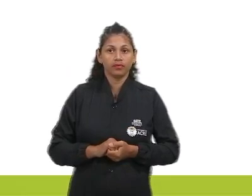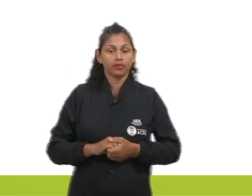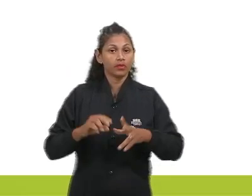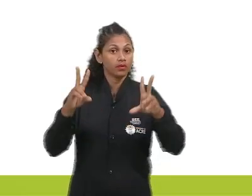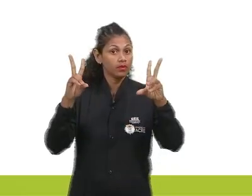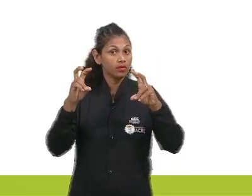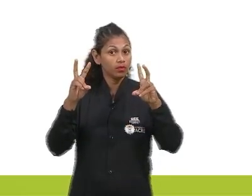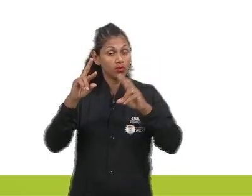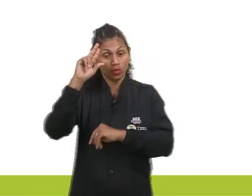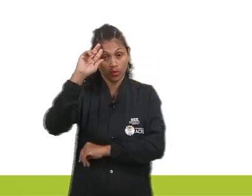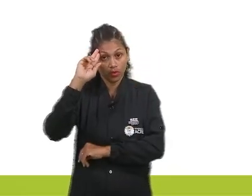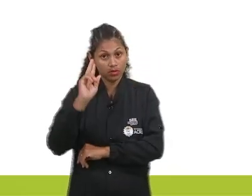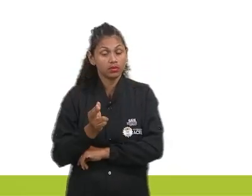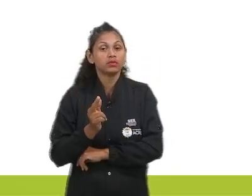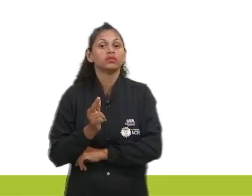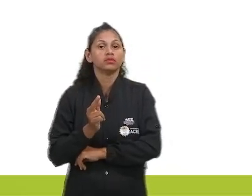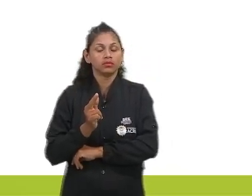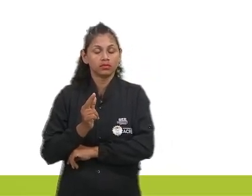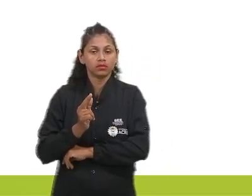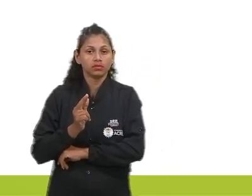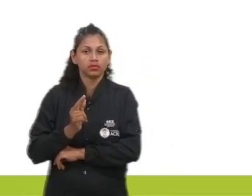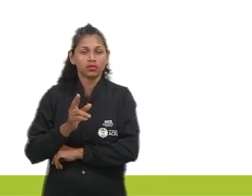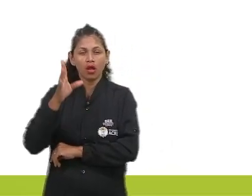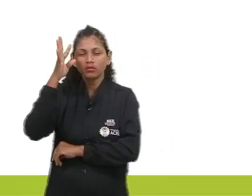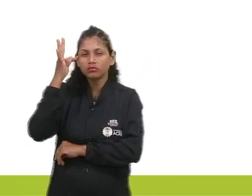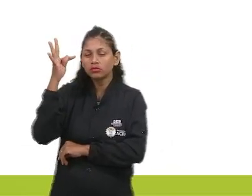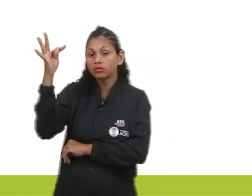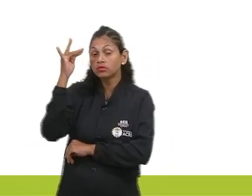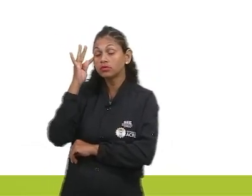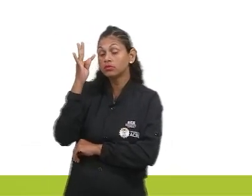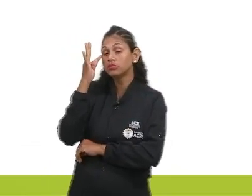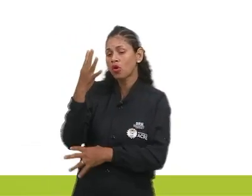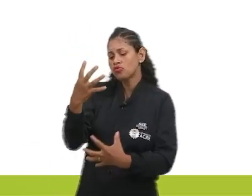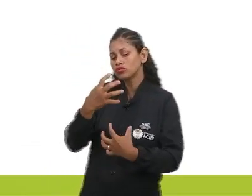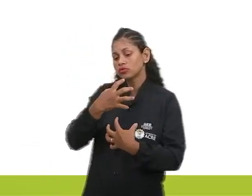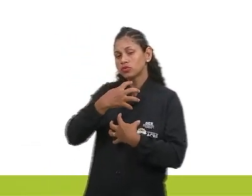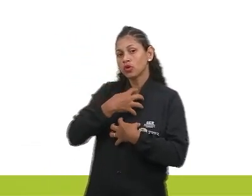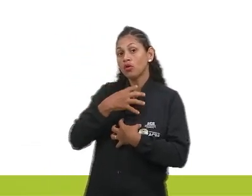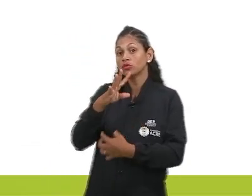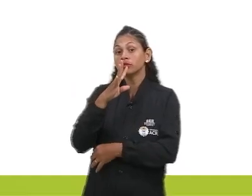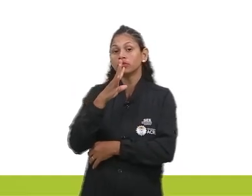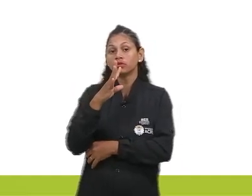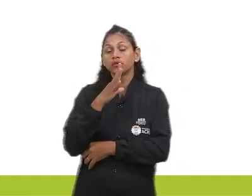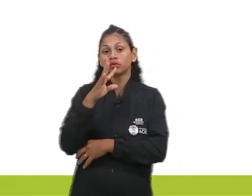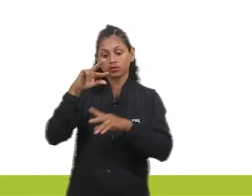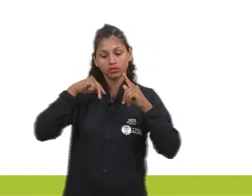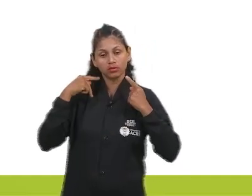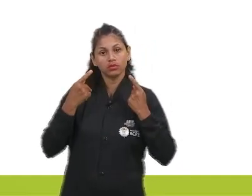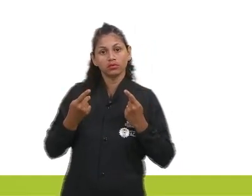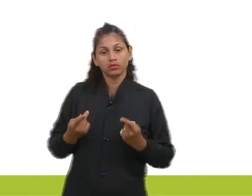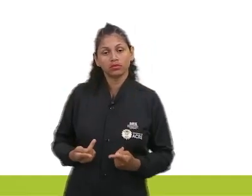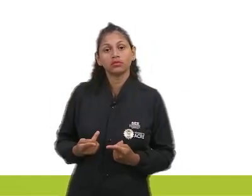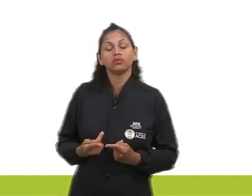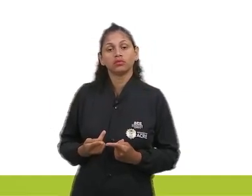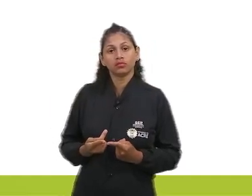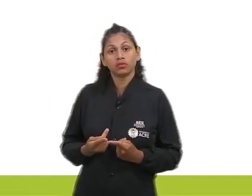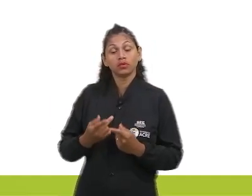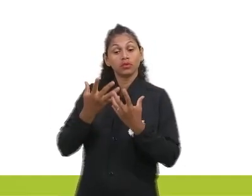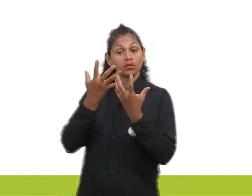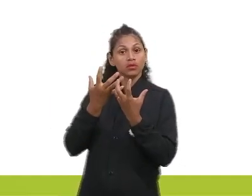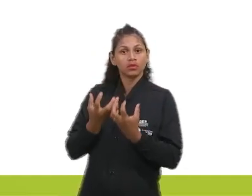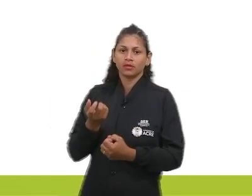o racionalismo teoriza sobre o modo de conhecer dos seres humanos, não